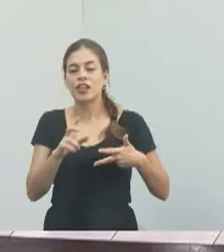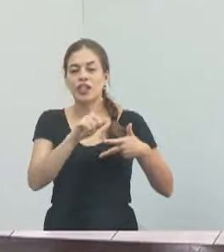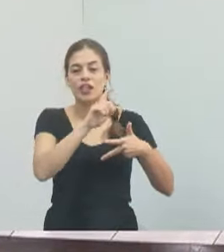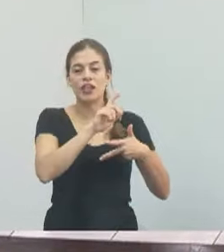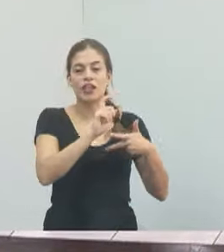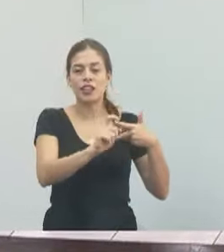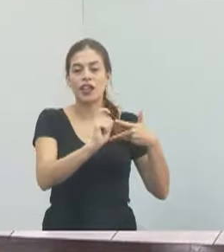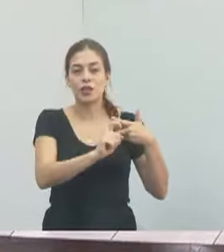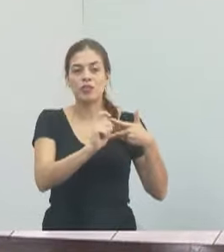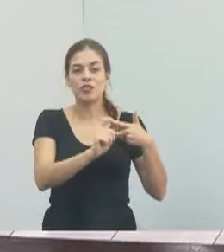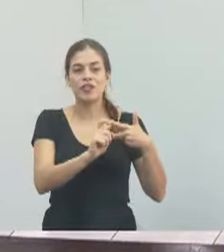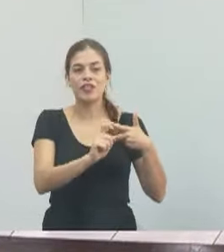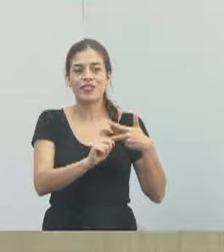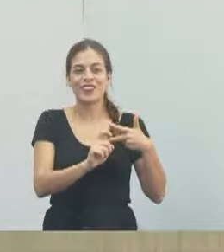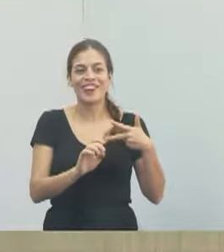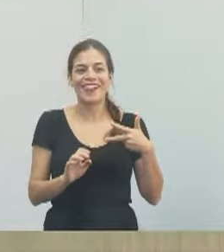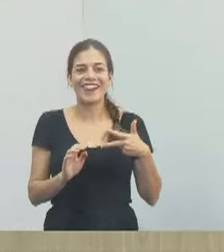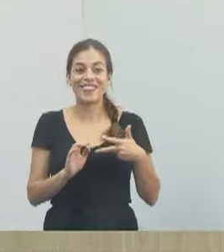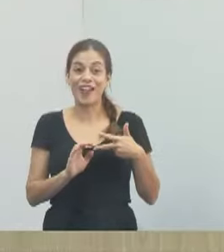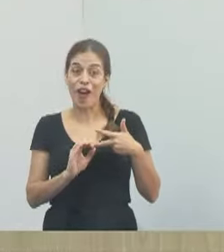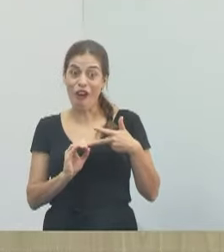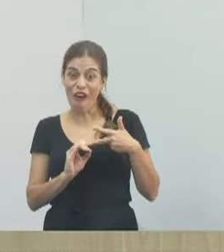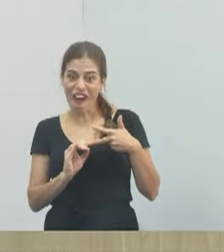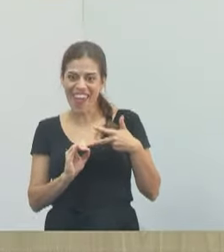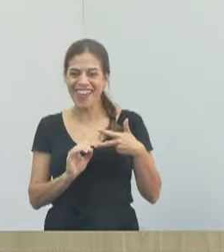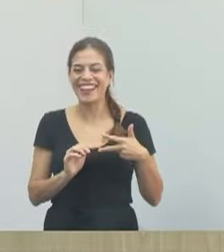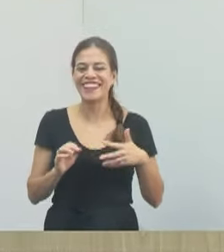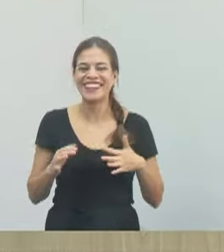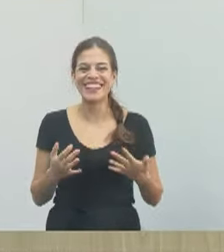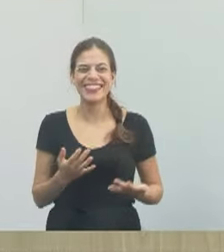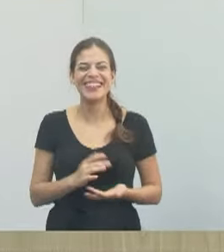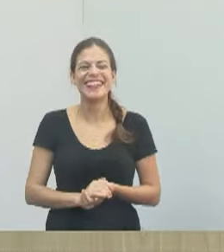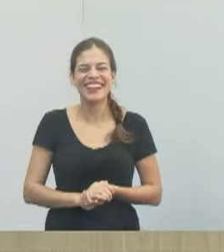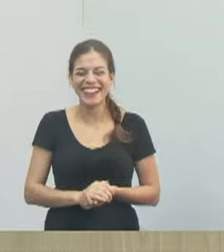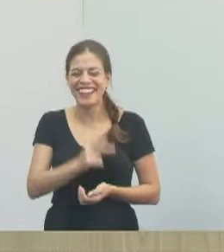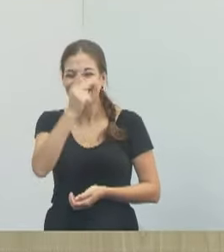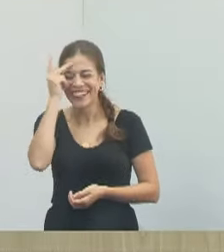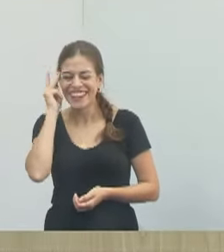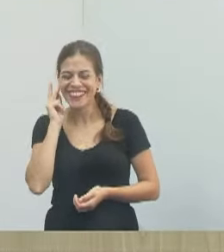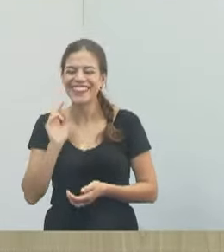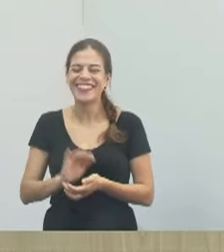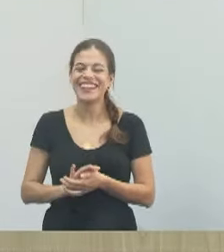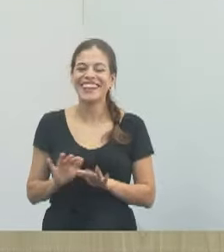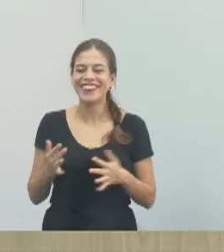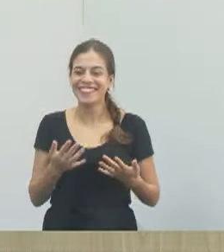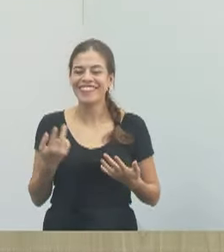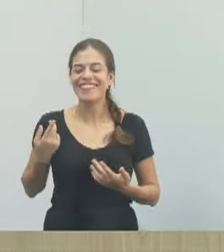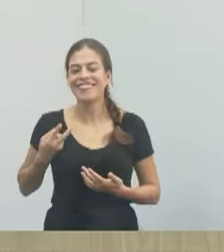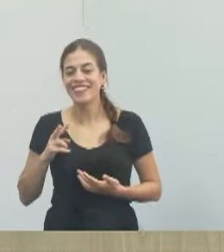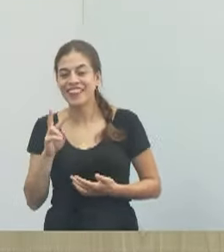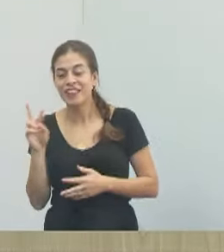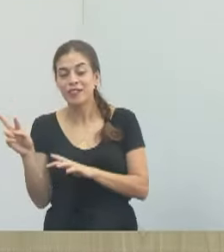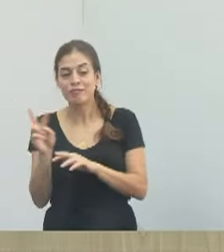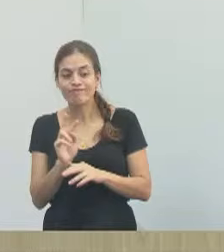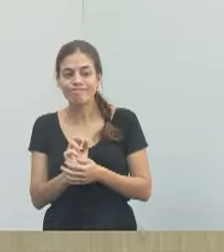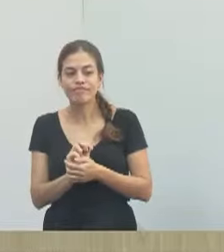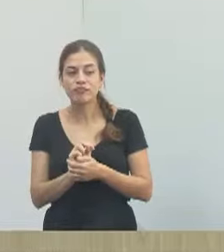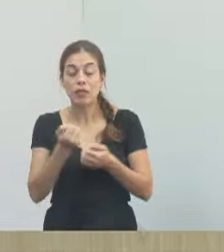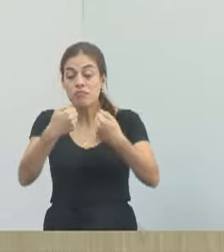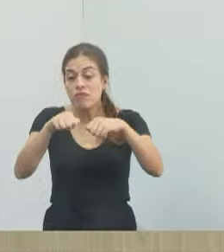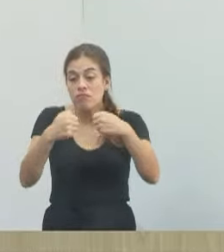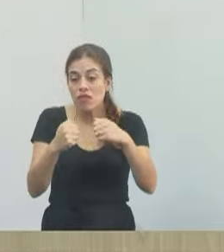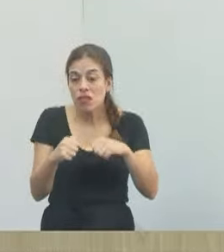considerando que esse Vereador por muitas vezes é questionado pelo munícipe acerca da